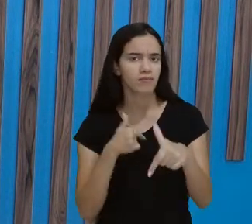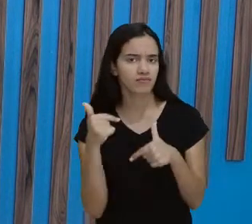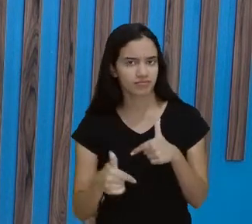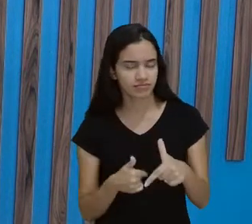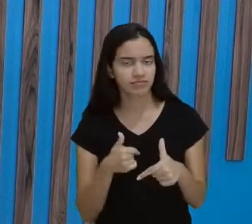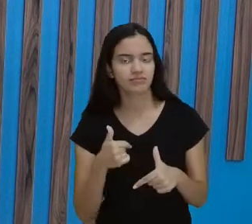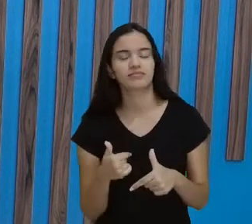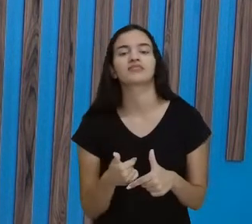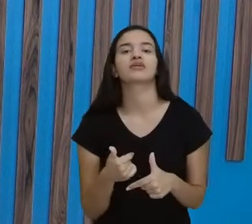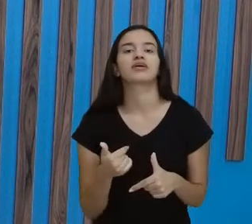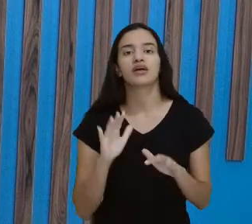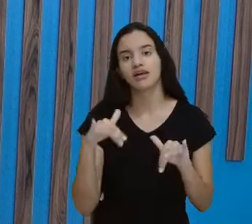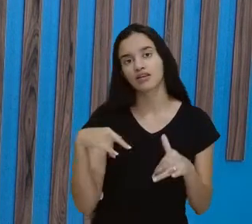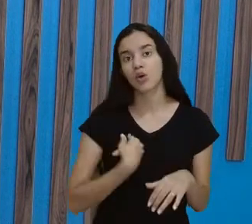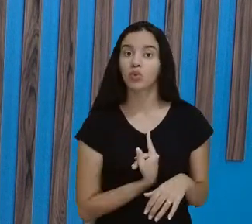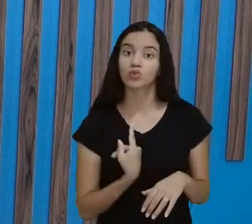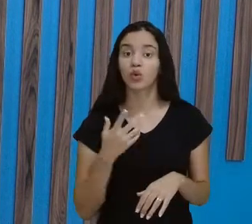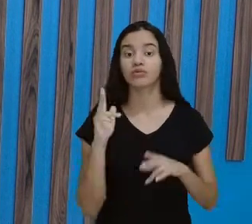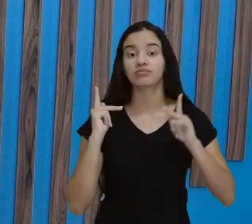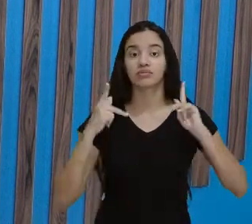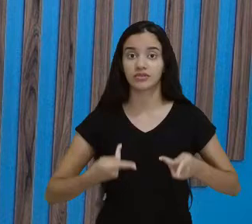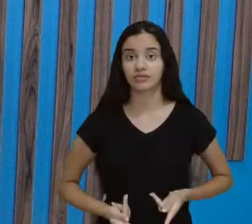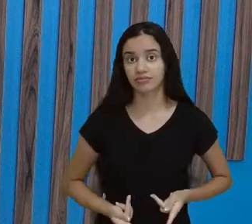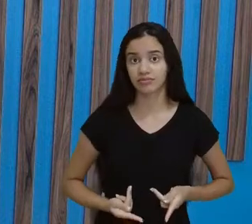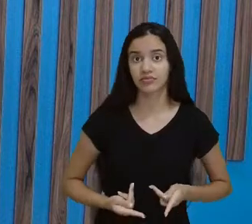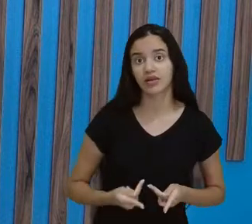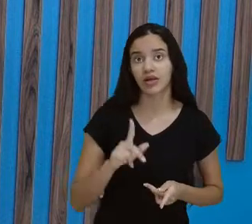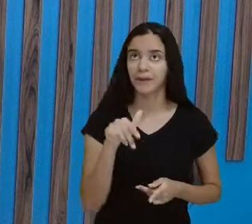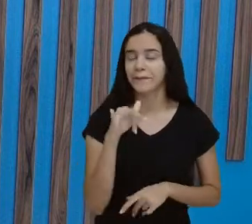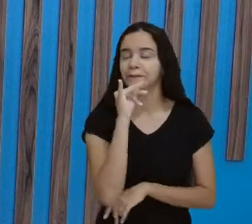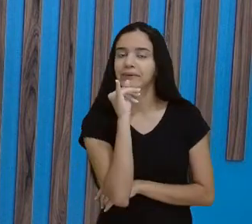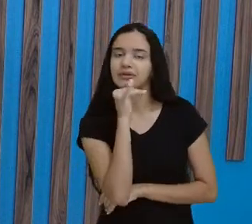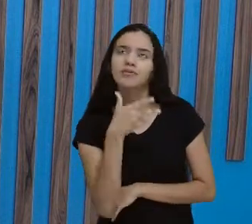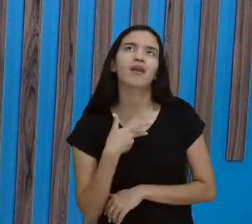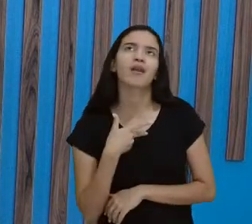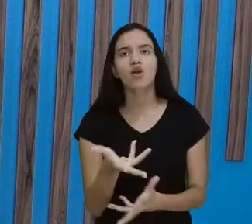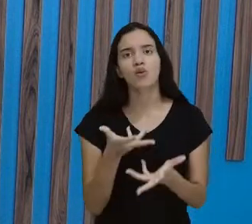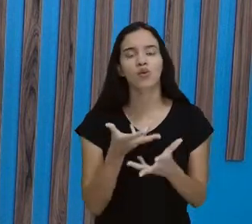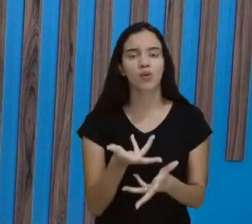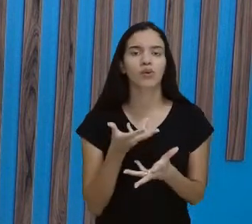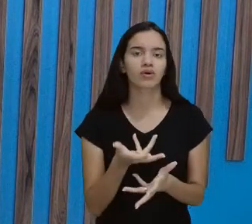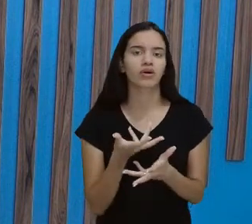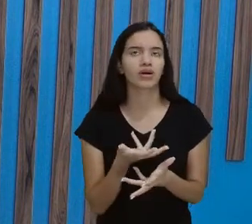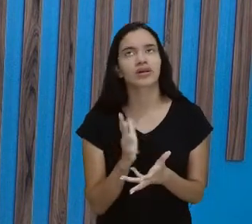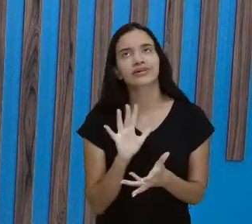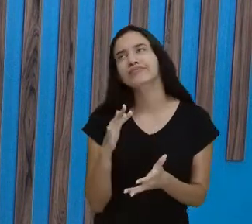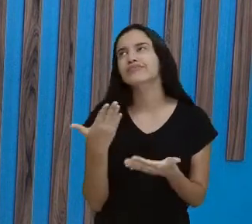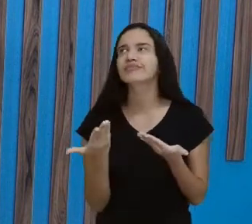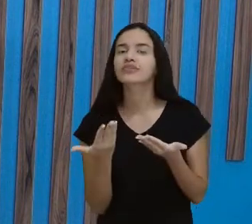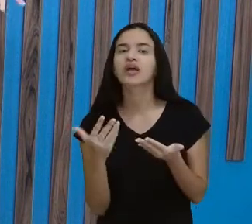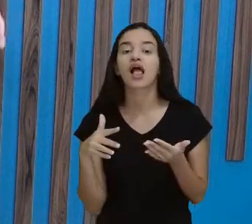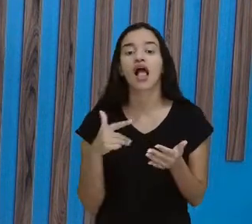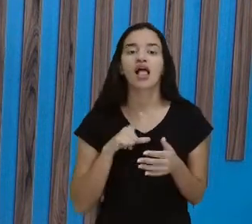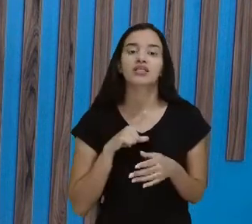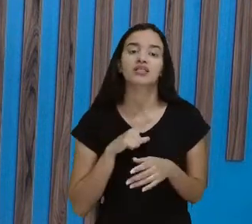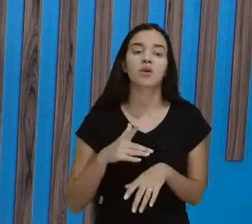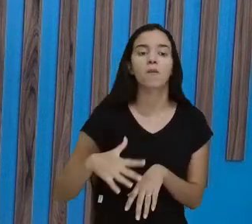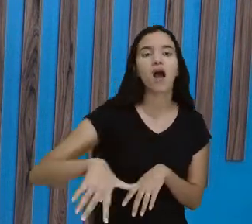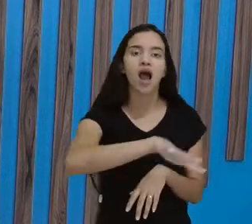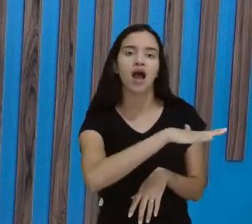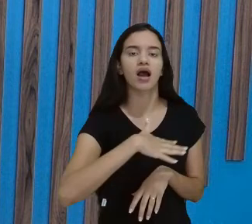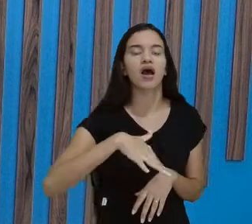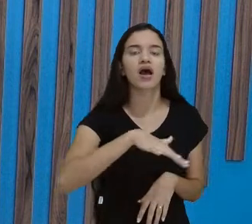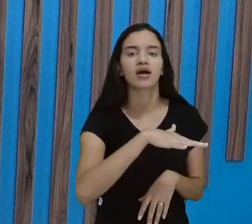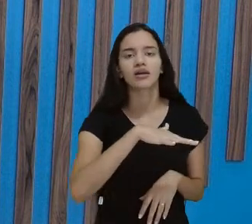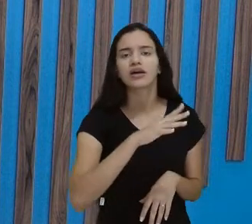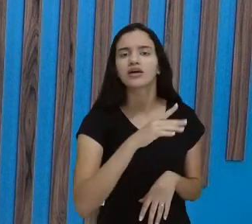Então, nós seres humanos, por exemplo, eu quero sei lá, eu tenho uma áreazinha, eu tenho um